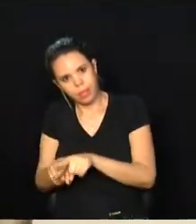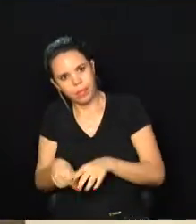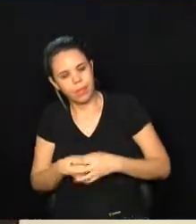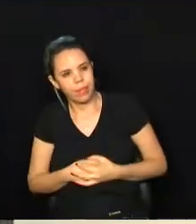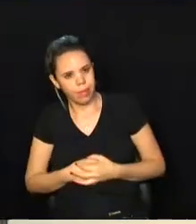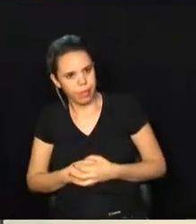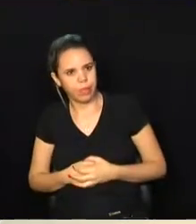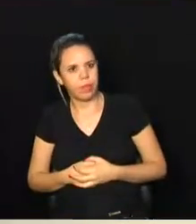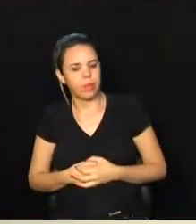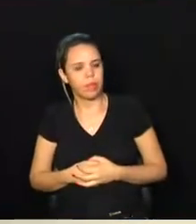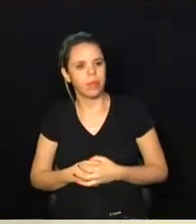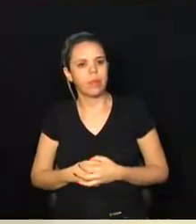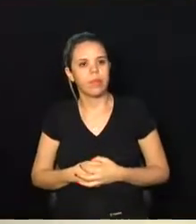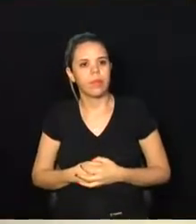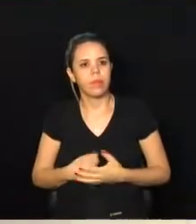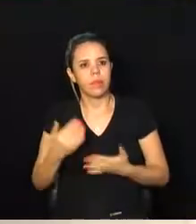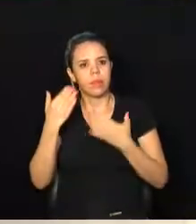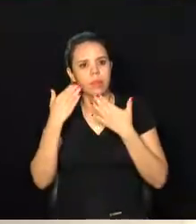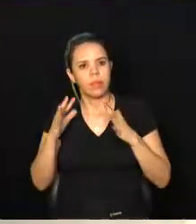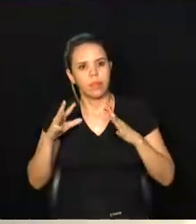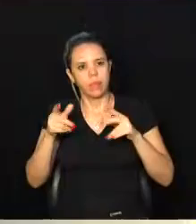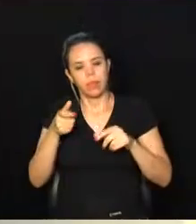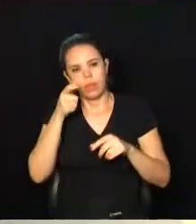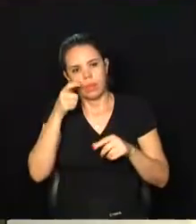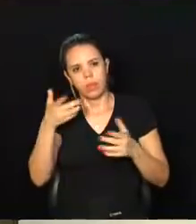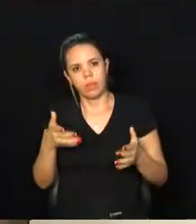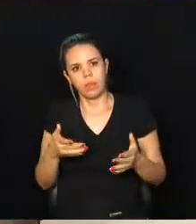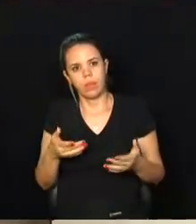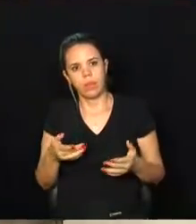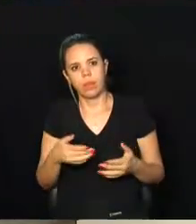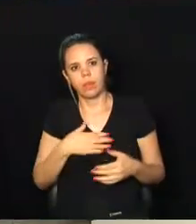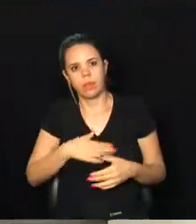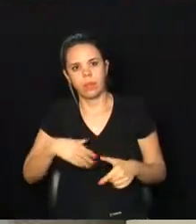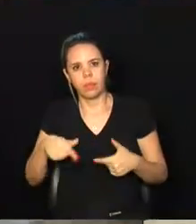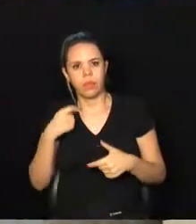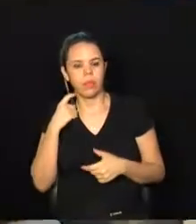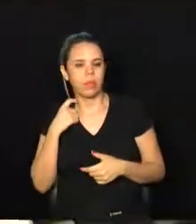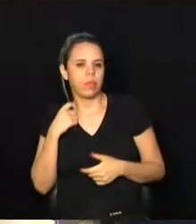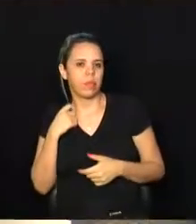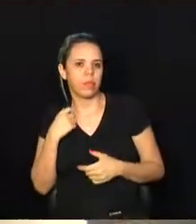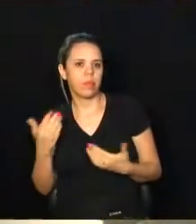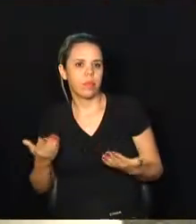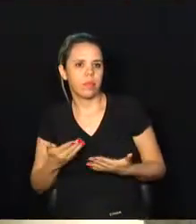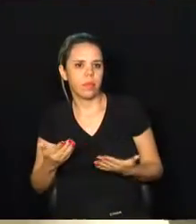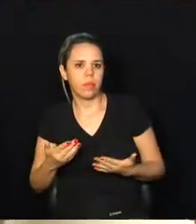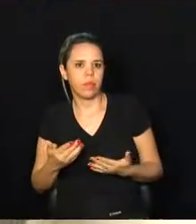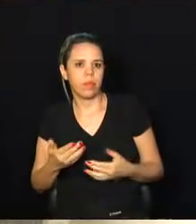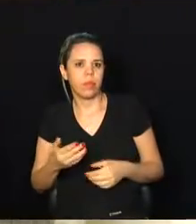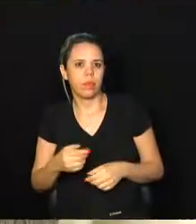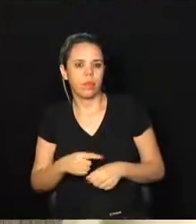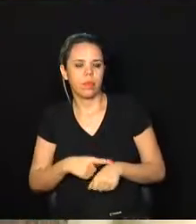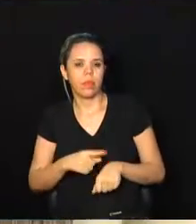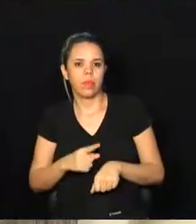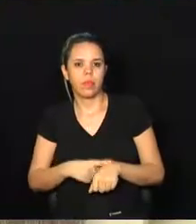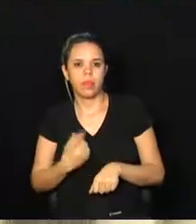Muito obrigada, vereador. Nós agradecemos a todos aqui que prestigiam o nosso trabalho. E agora o relógio do plenário